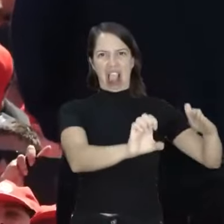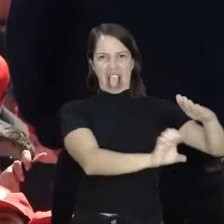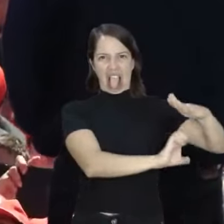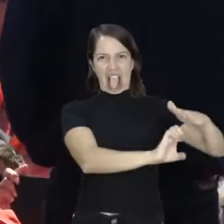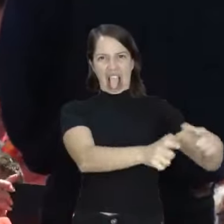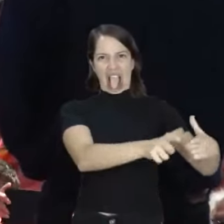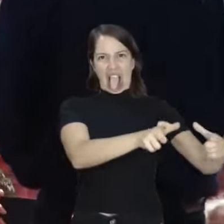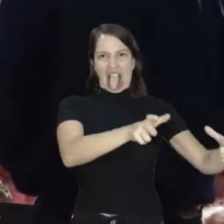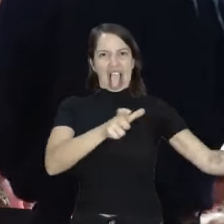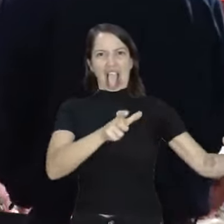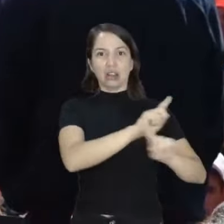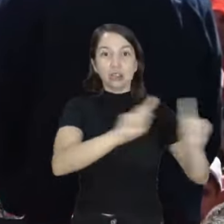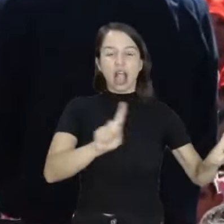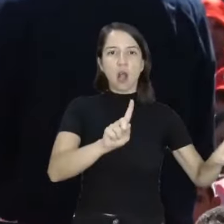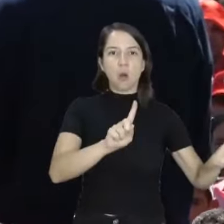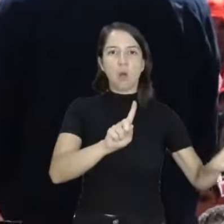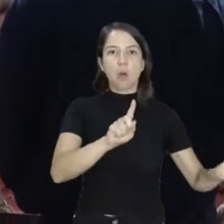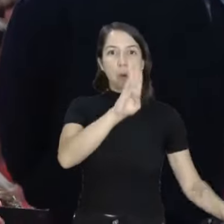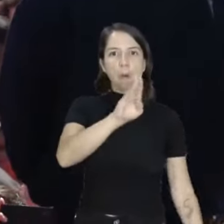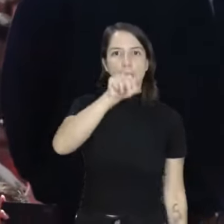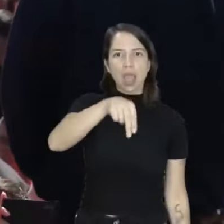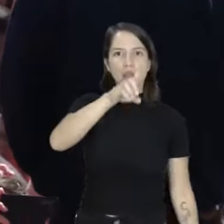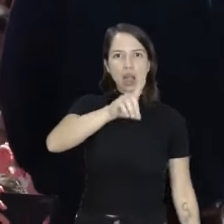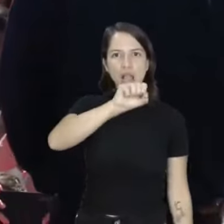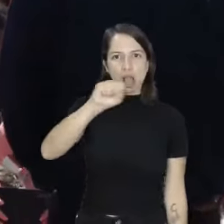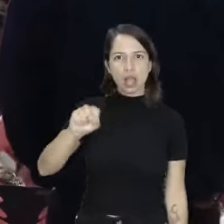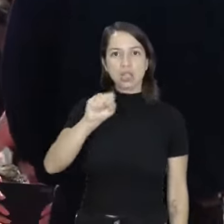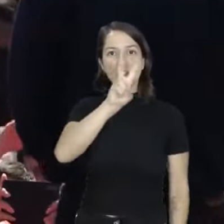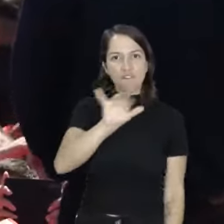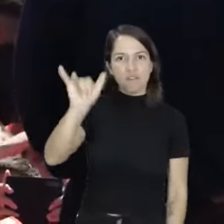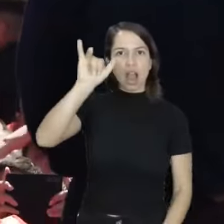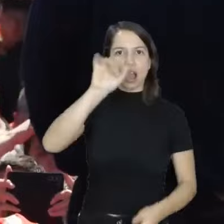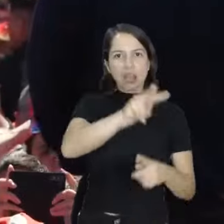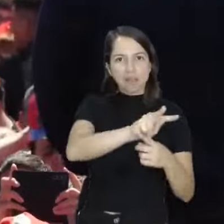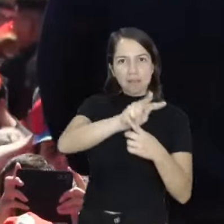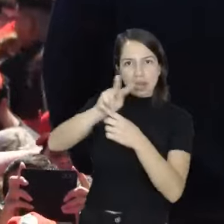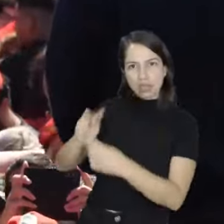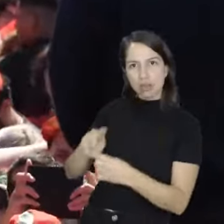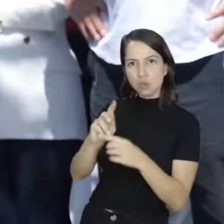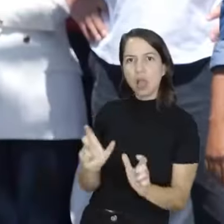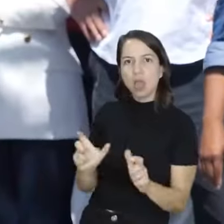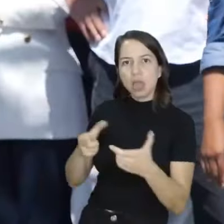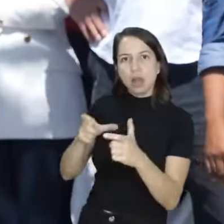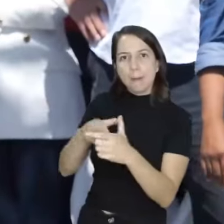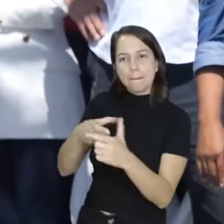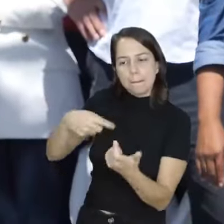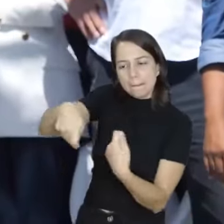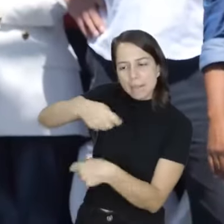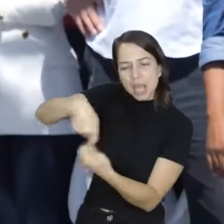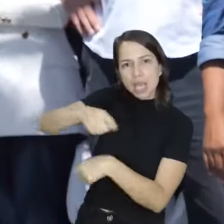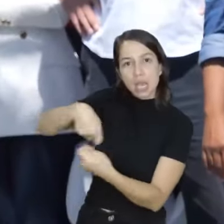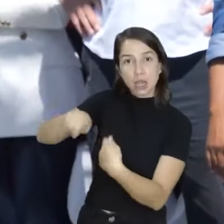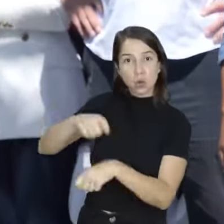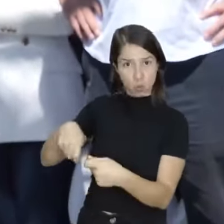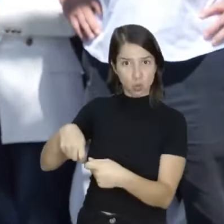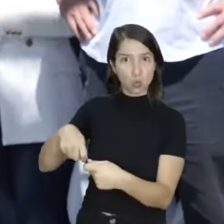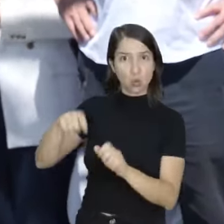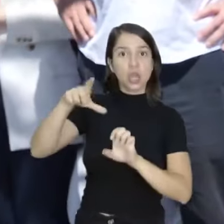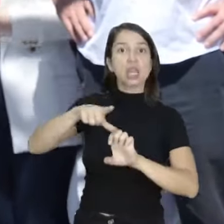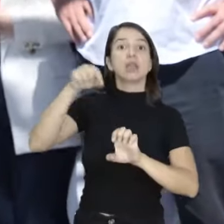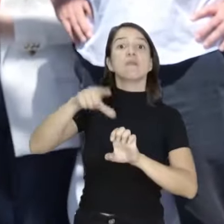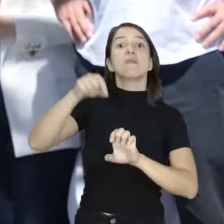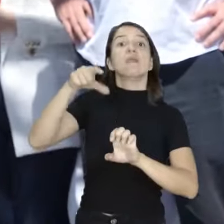e média e microempreendedor. Pode ficar certo, você da faixa Lula na cabeça, se você tiver um empreendimento, você